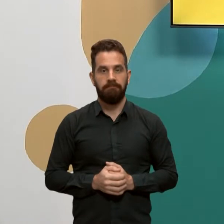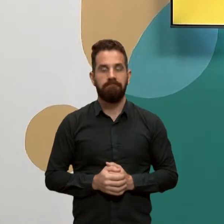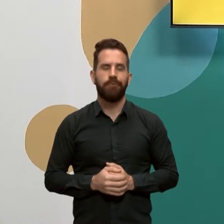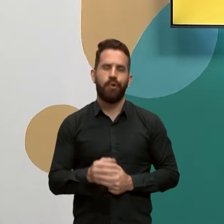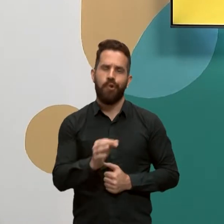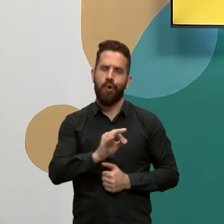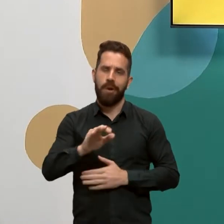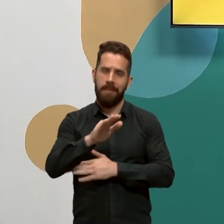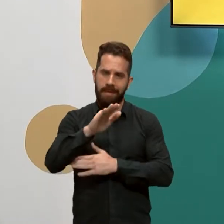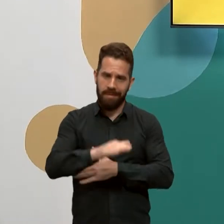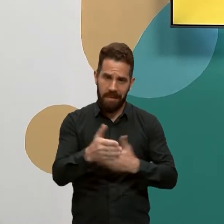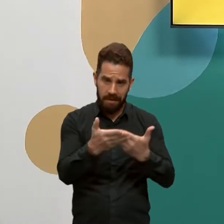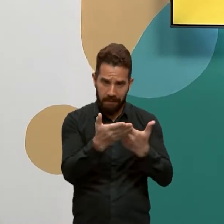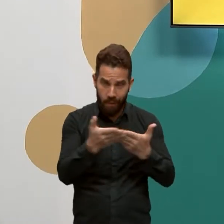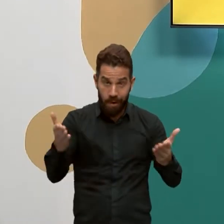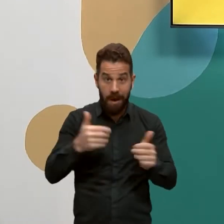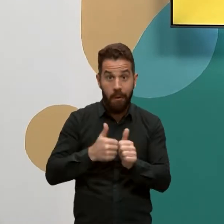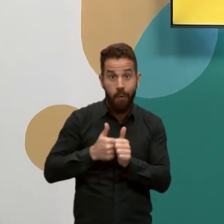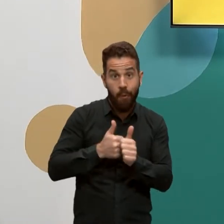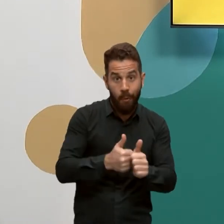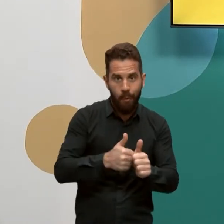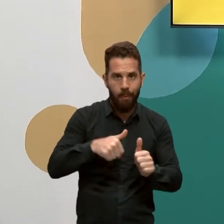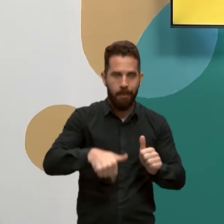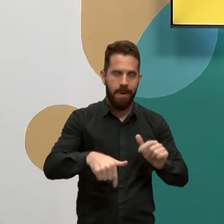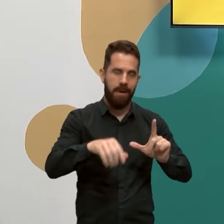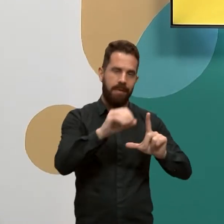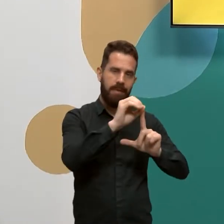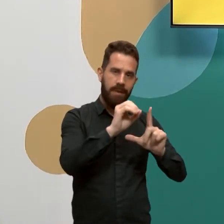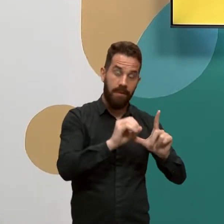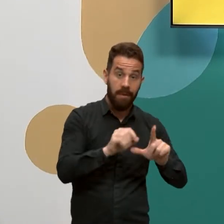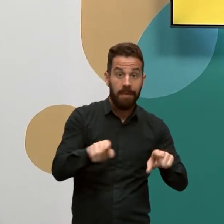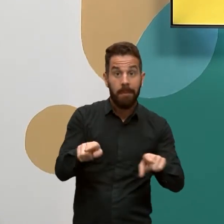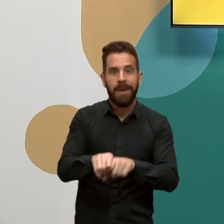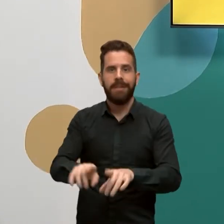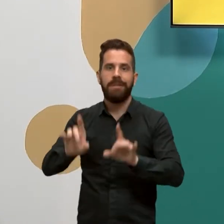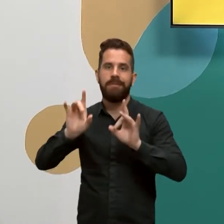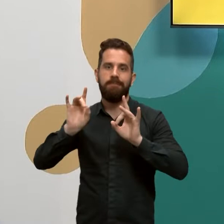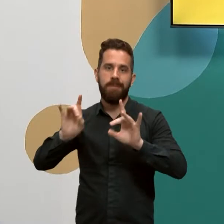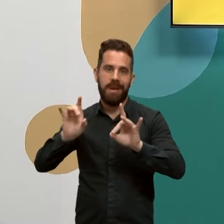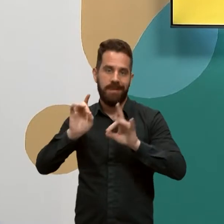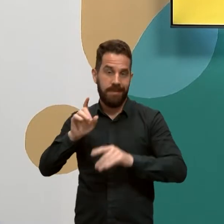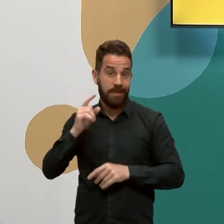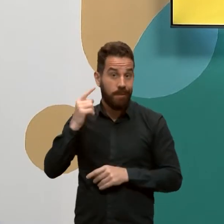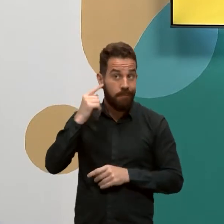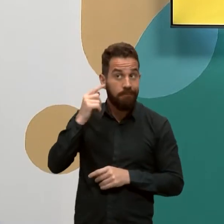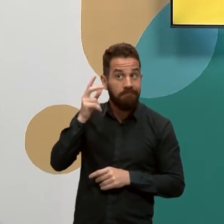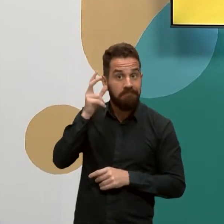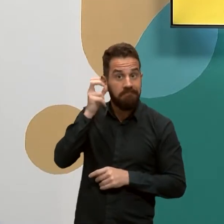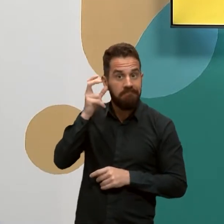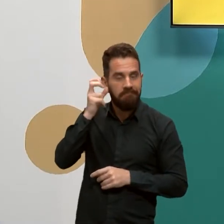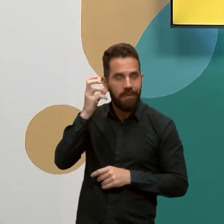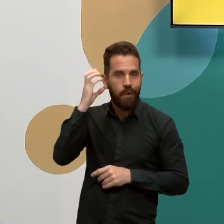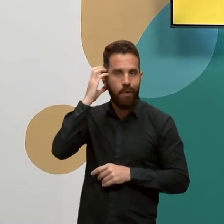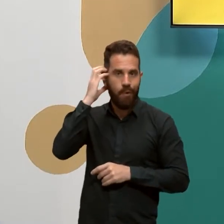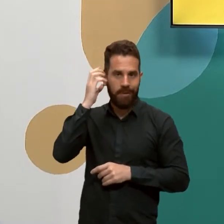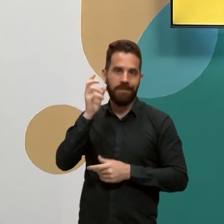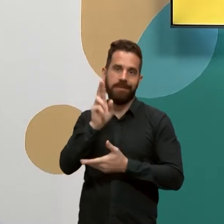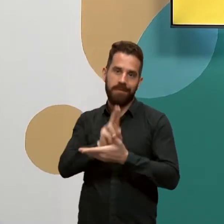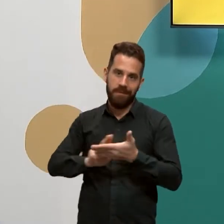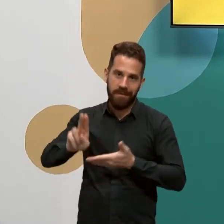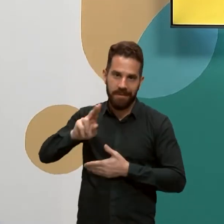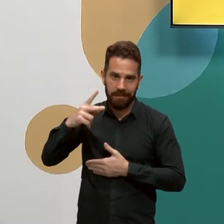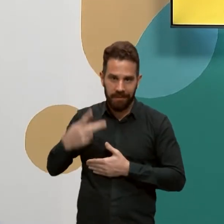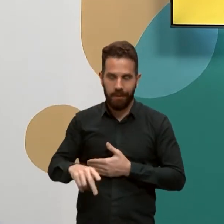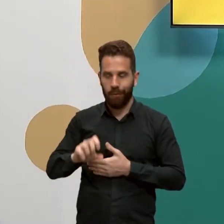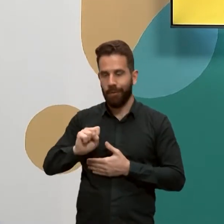Ótima tarde para você que nos acompanha pela TV UFG e um oi especial para os ouvintes da Rádio Universitária